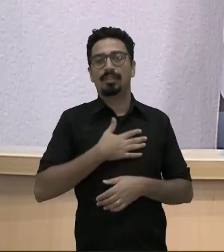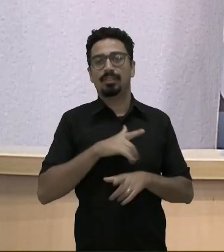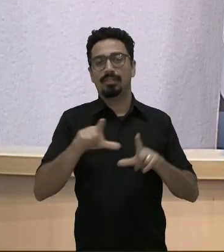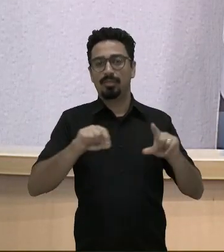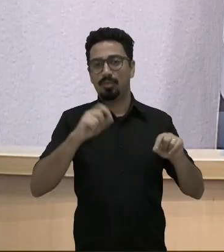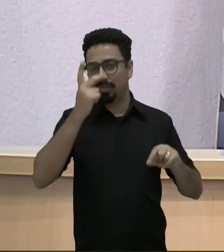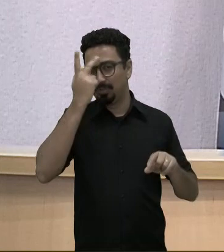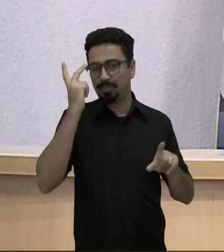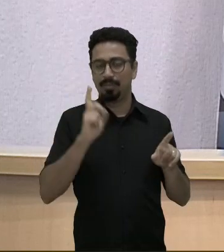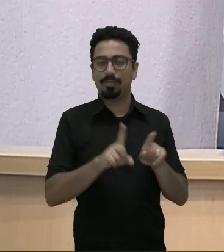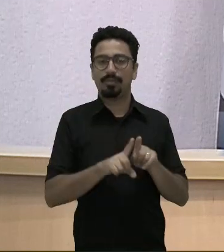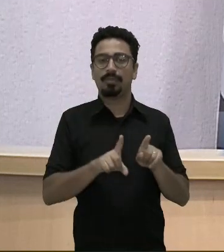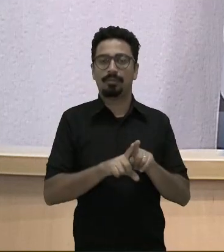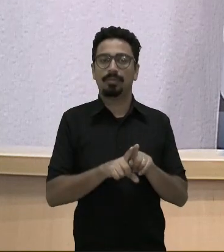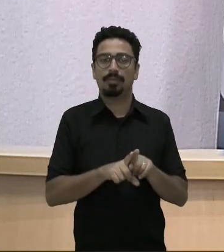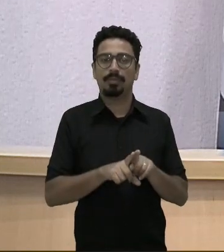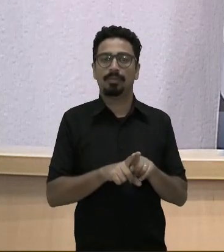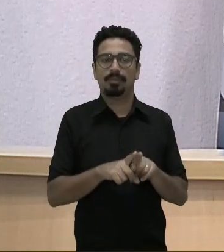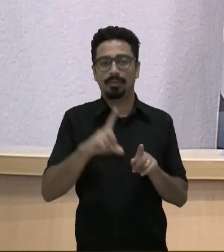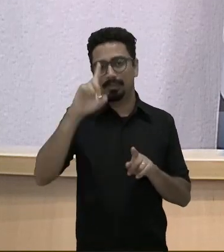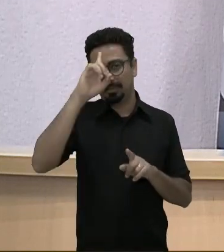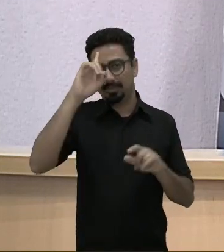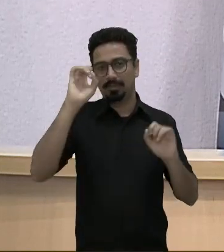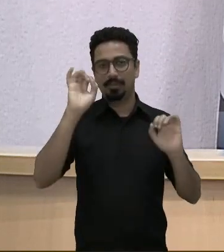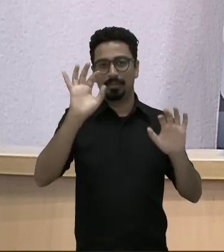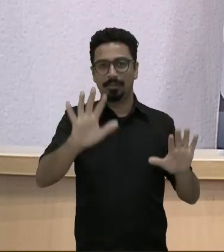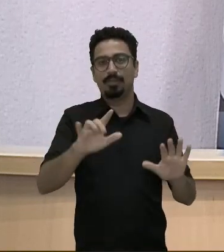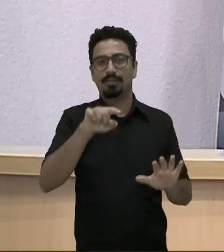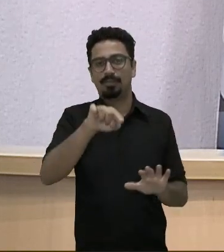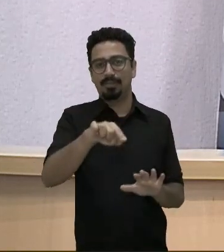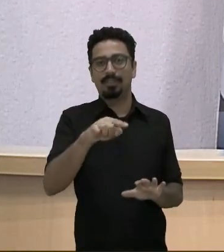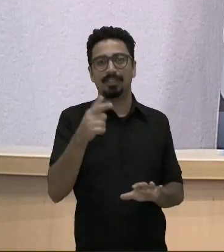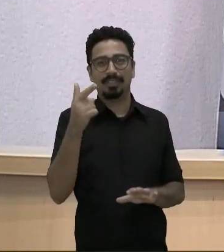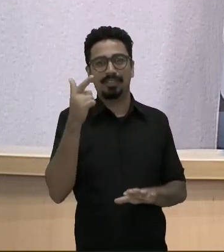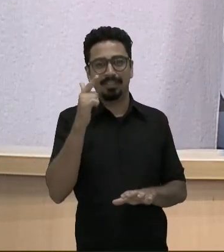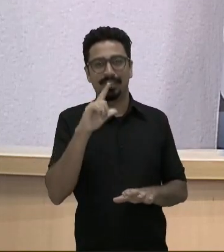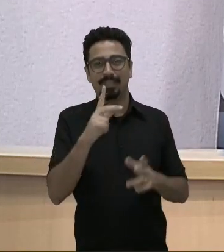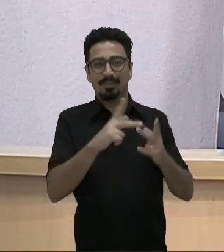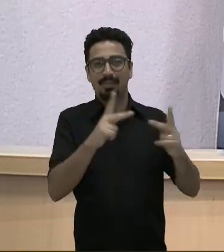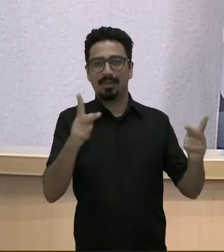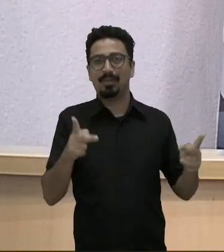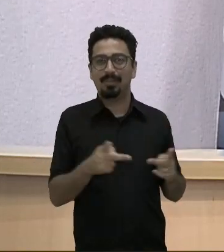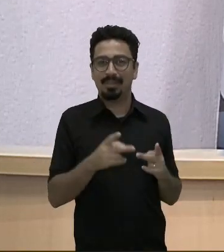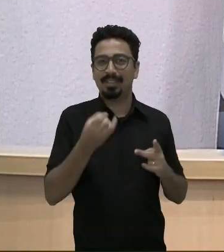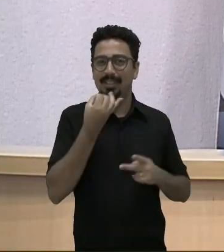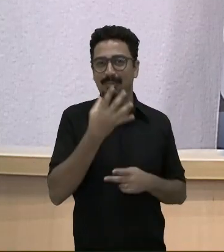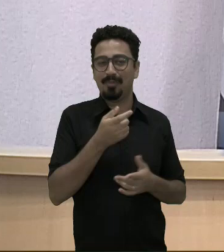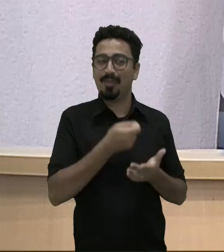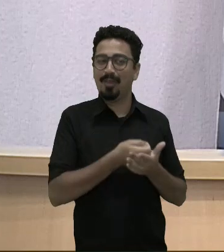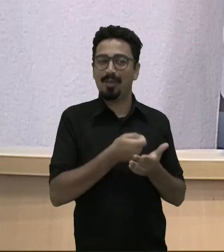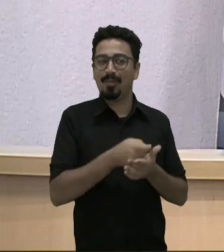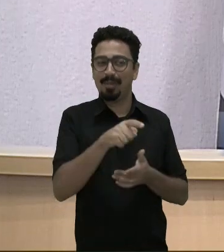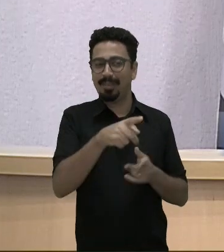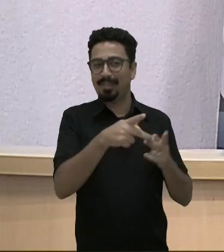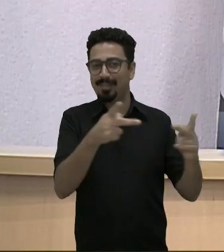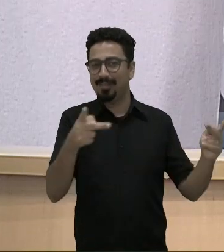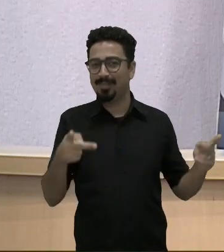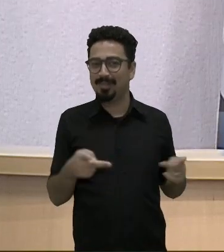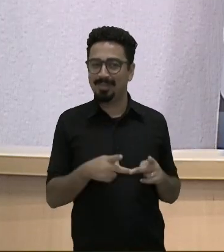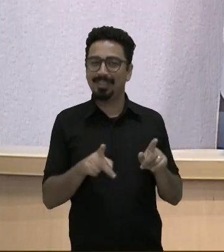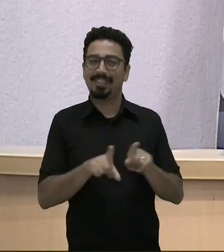das pessoas, entendeu? E que, ó, que Deus abençoe você e que você faça boa pizza lá, o vereador vai dizer que depois vai lá cobrar sua pizza lá, ó, né?